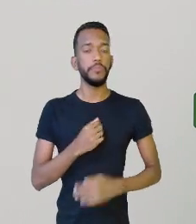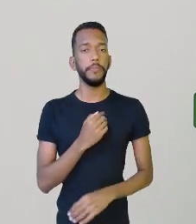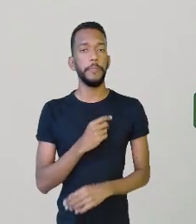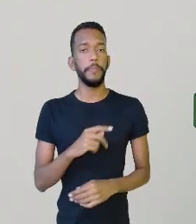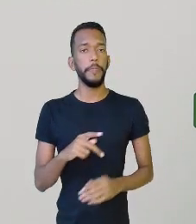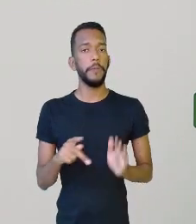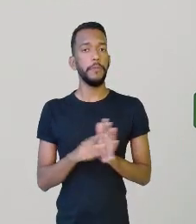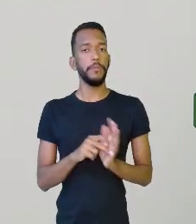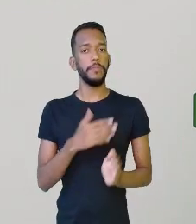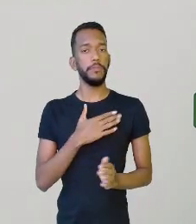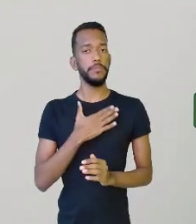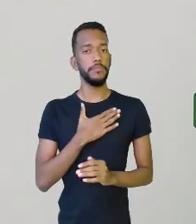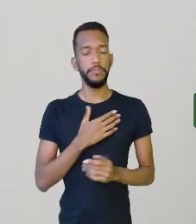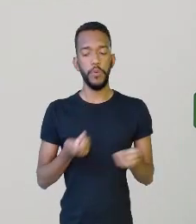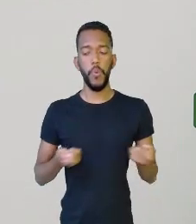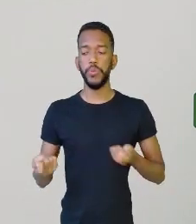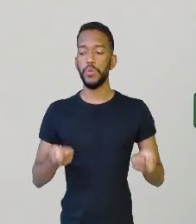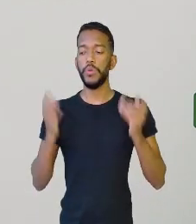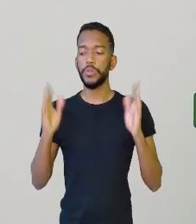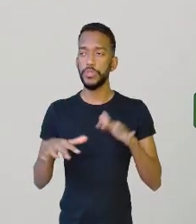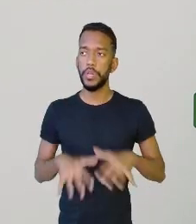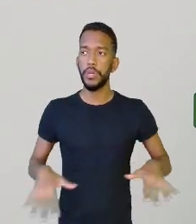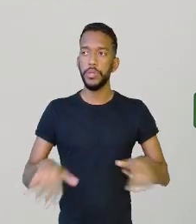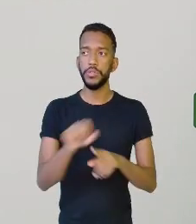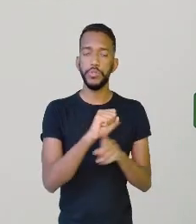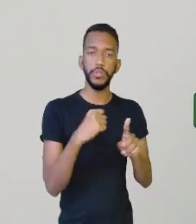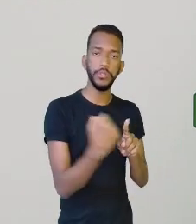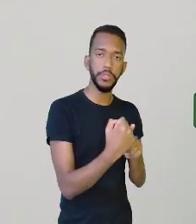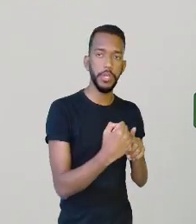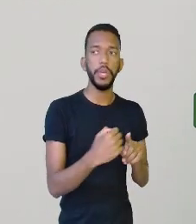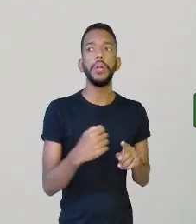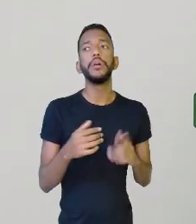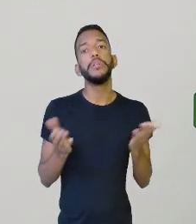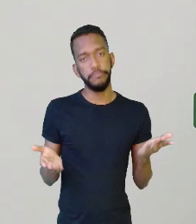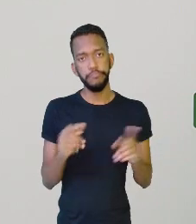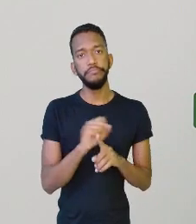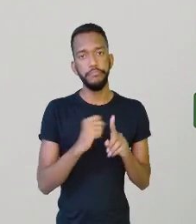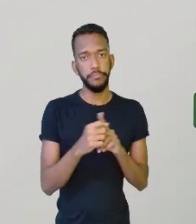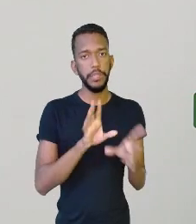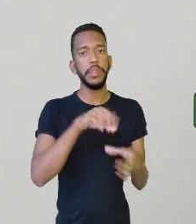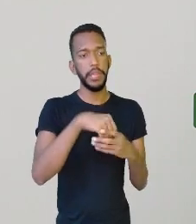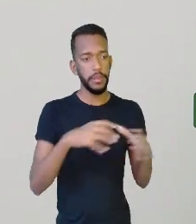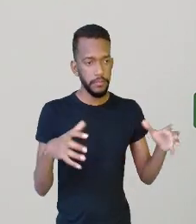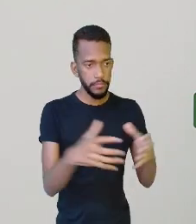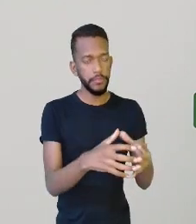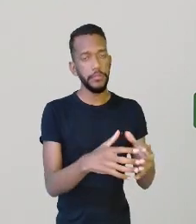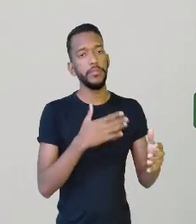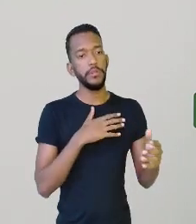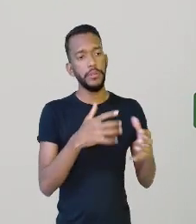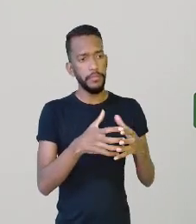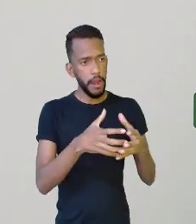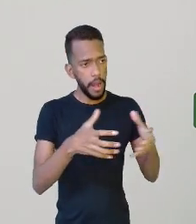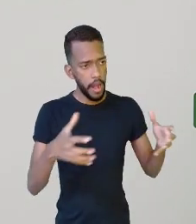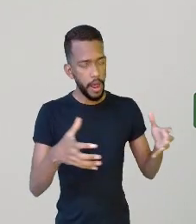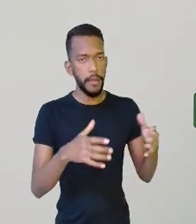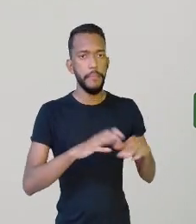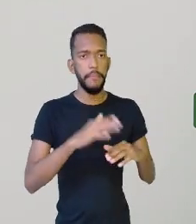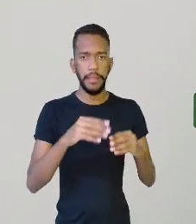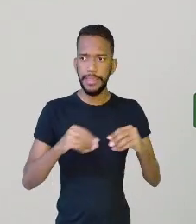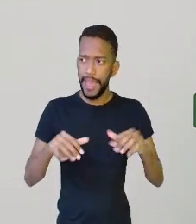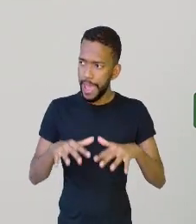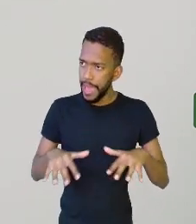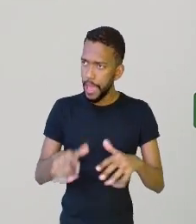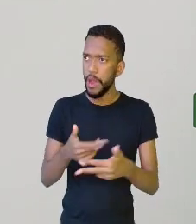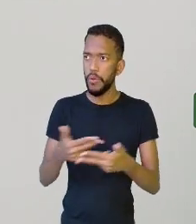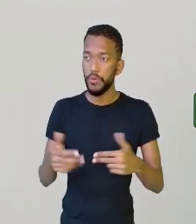esse controle, tanto da esfera social, de aí ter os escravos, quanto mais terras.